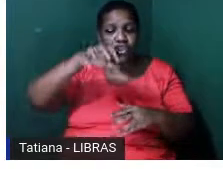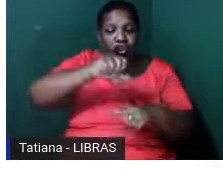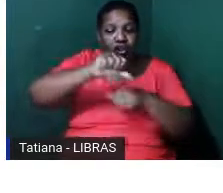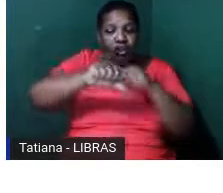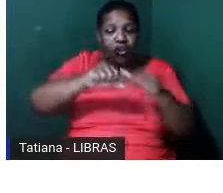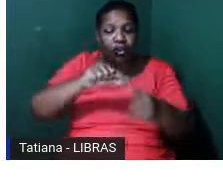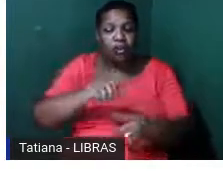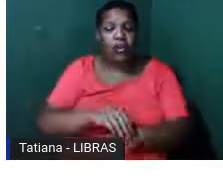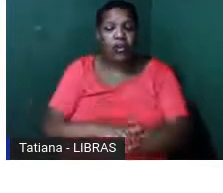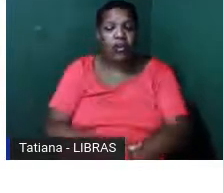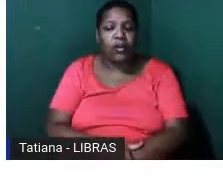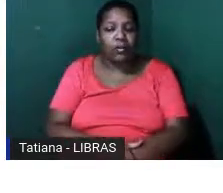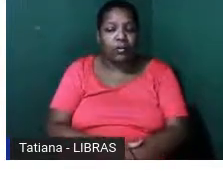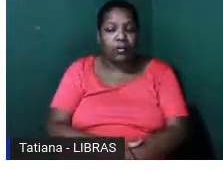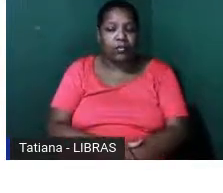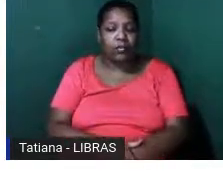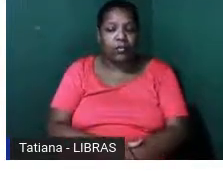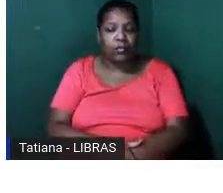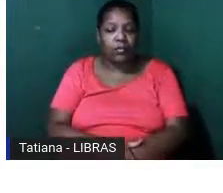Ratinho